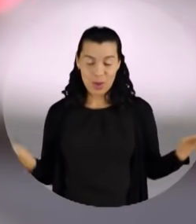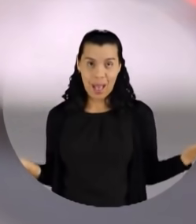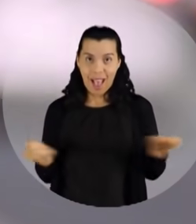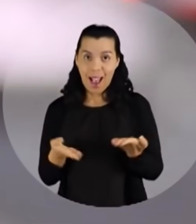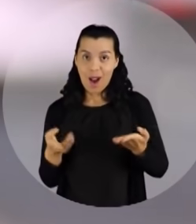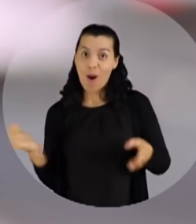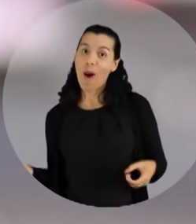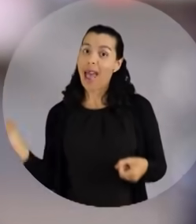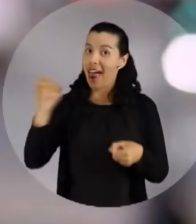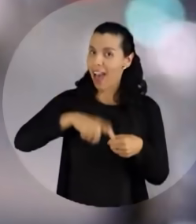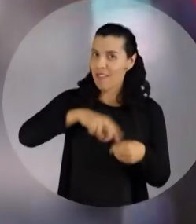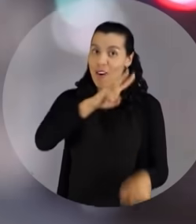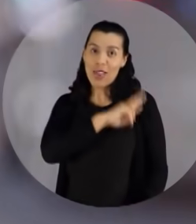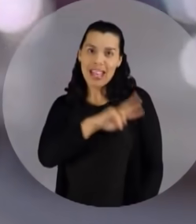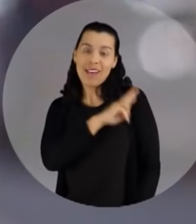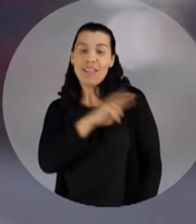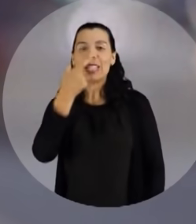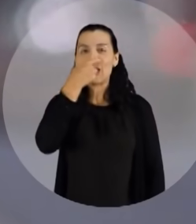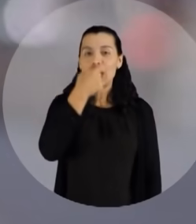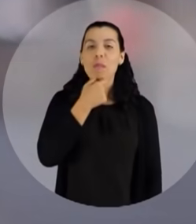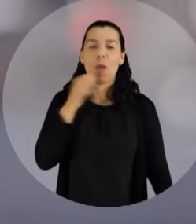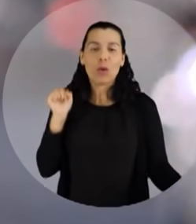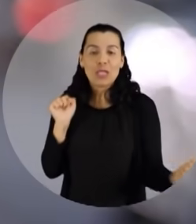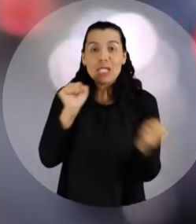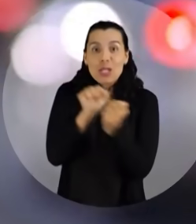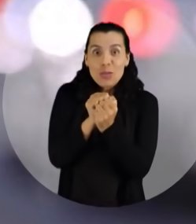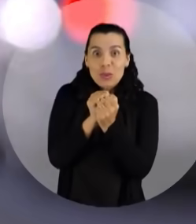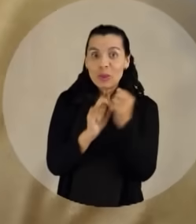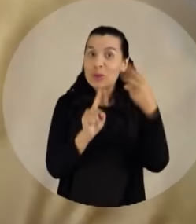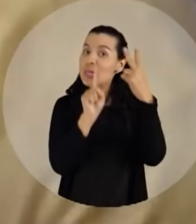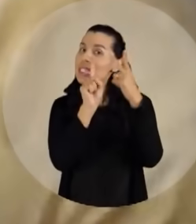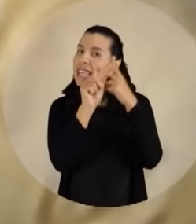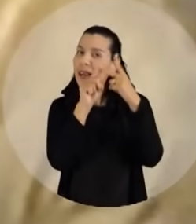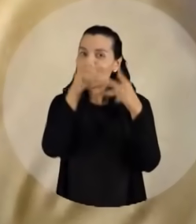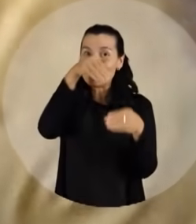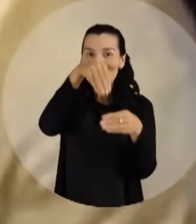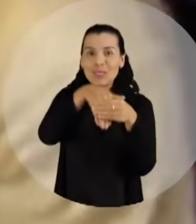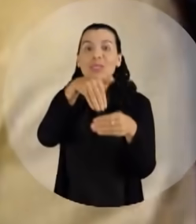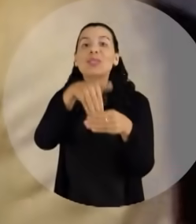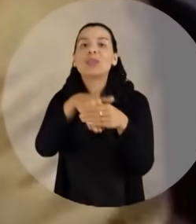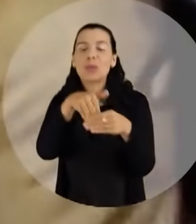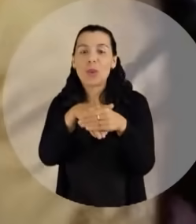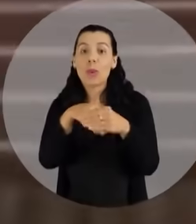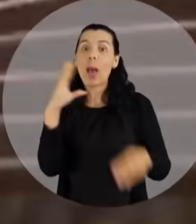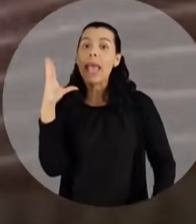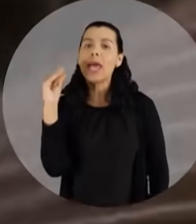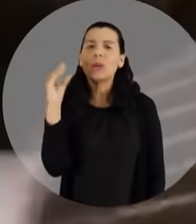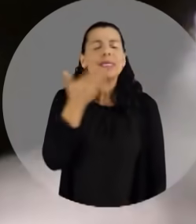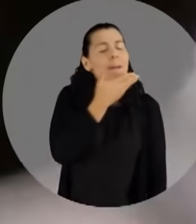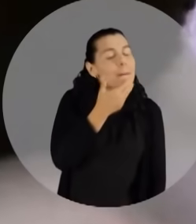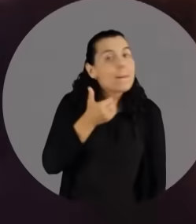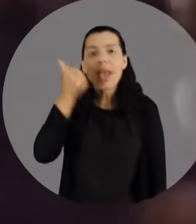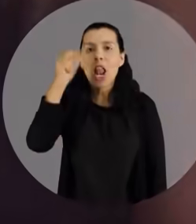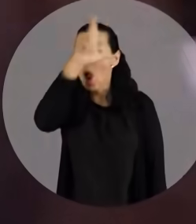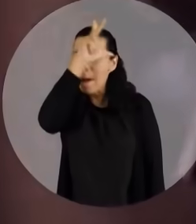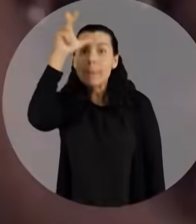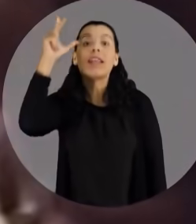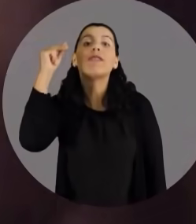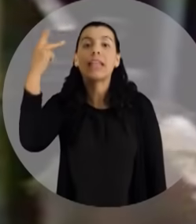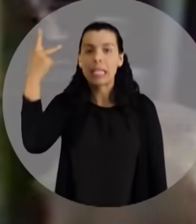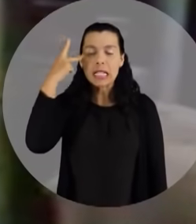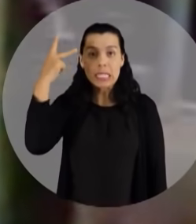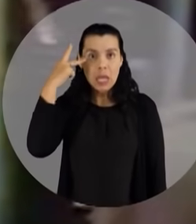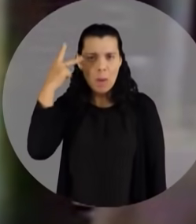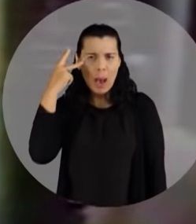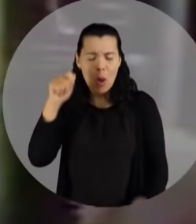volta como vice de Guilherme Boulos e juntos chegam ao segundo turno. Luiza Erundina foi a melhor prefeita de São Paulo, a que